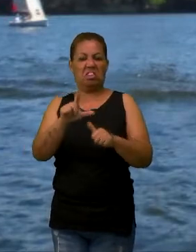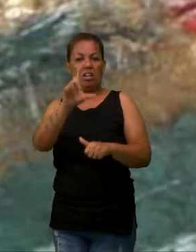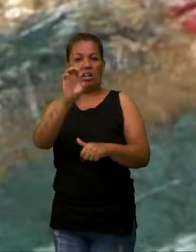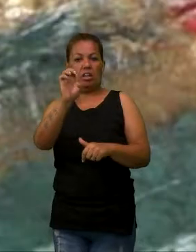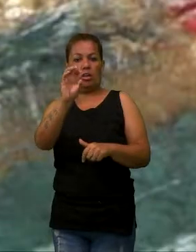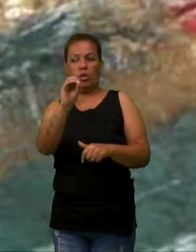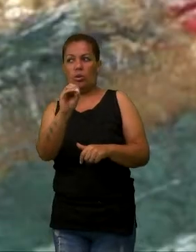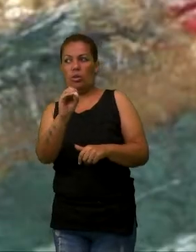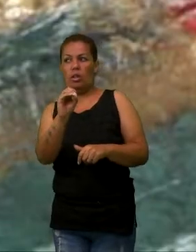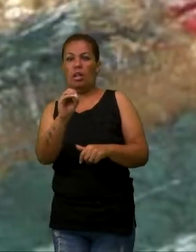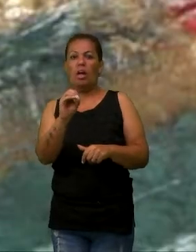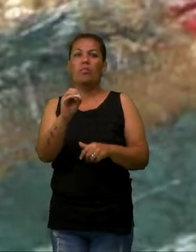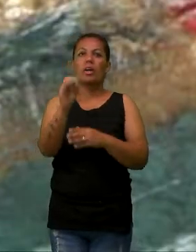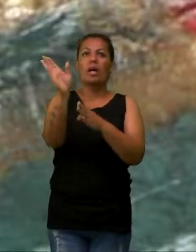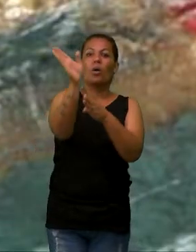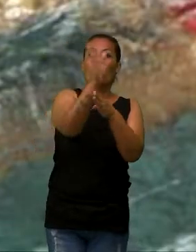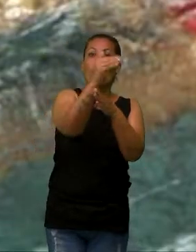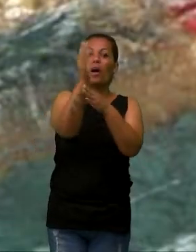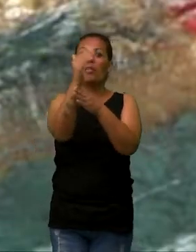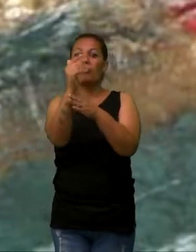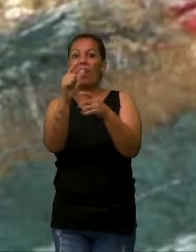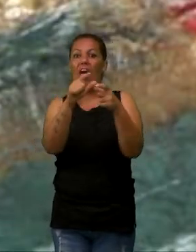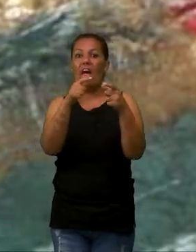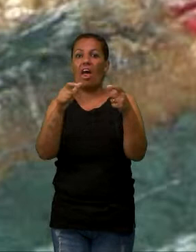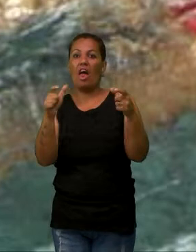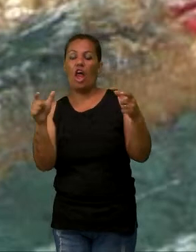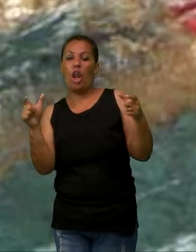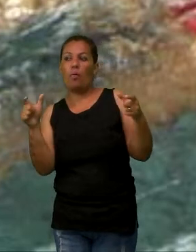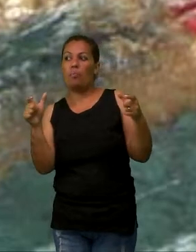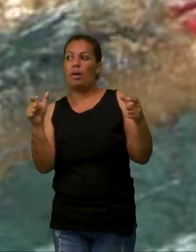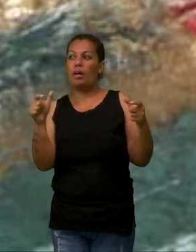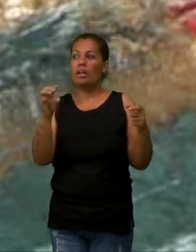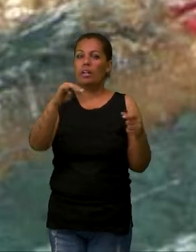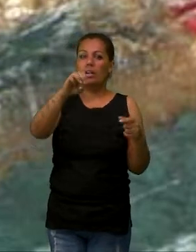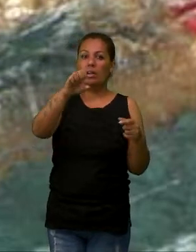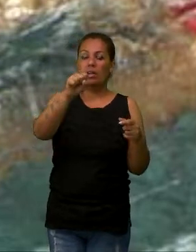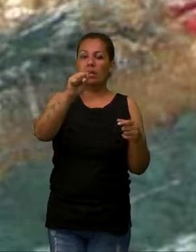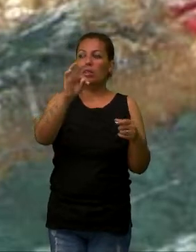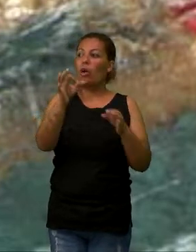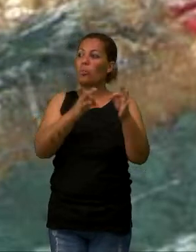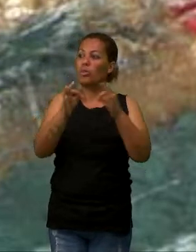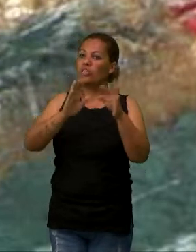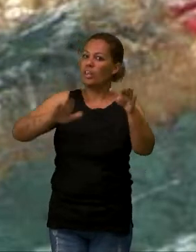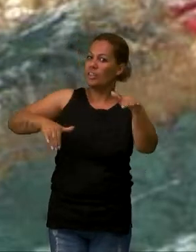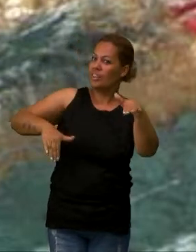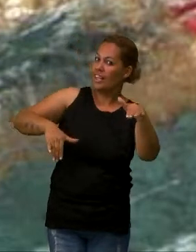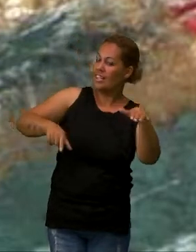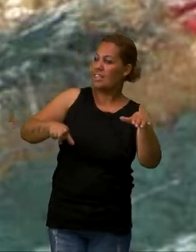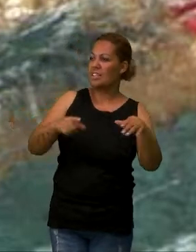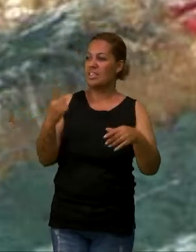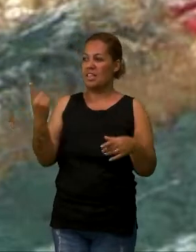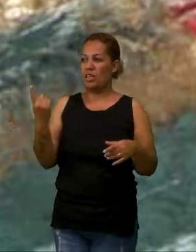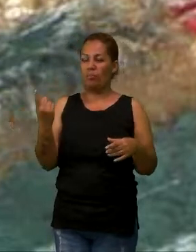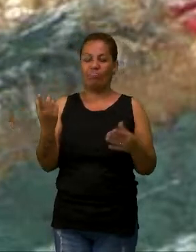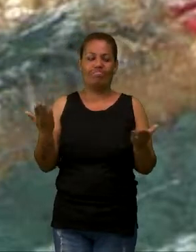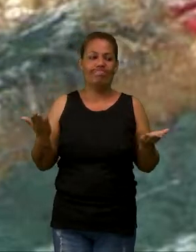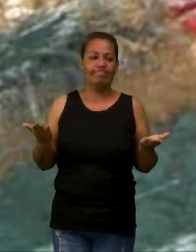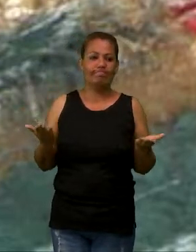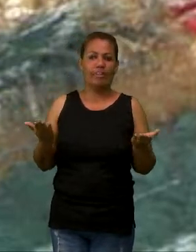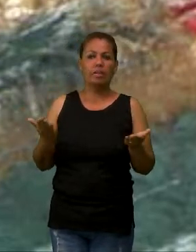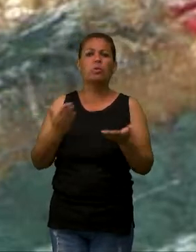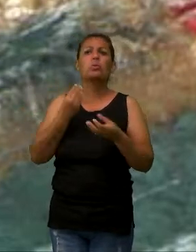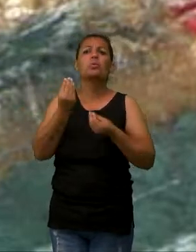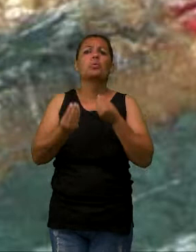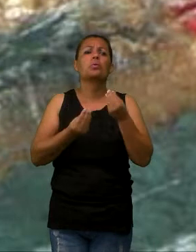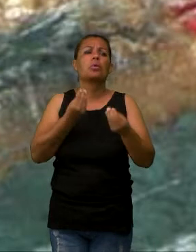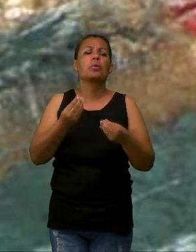léo fica a favela grande novela grande ela cresce a irritação nós então até é como é